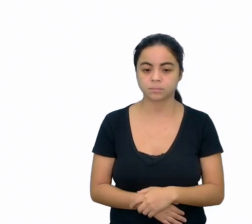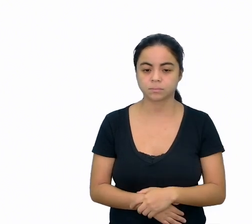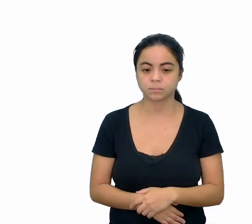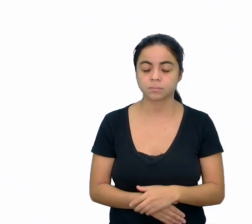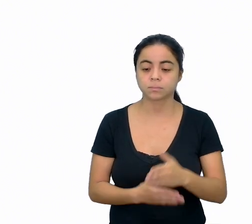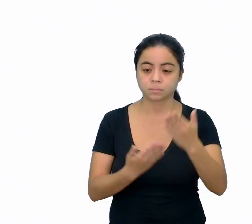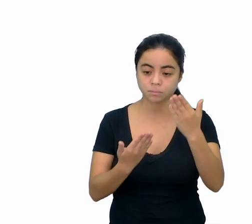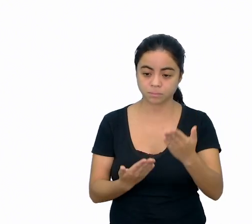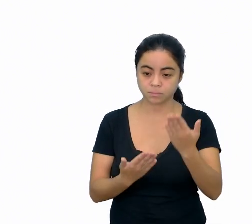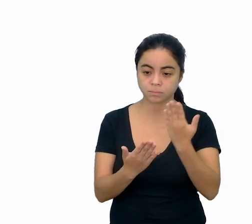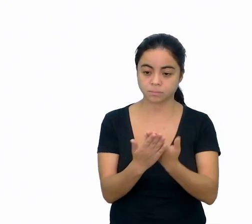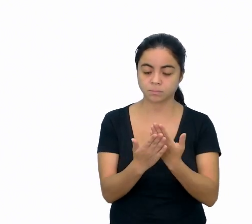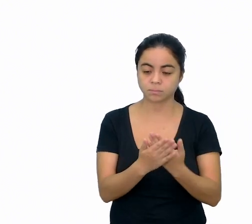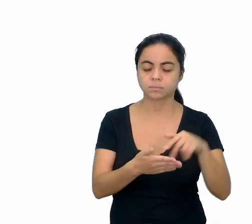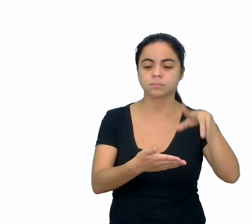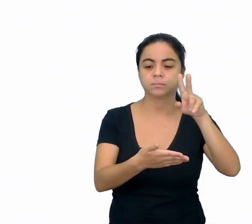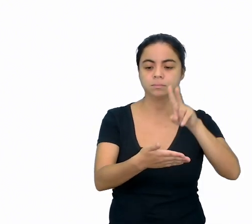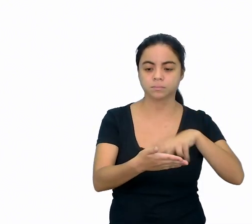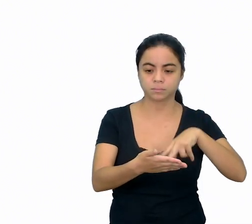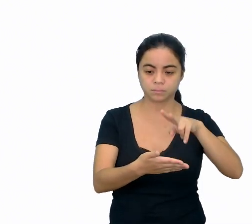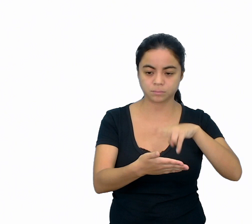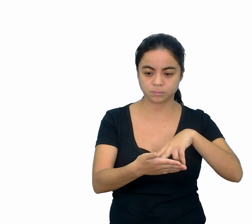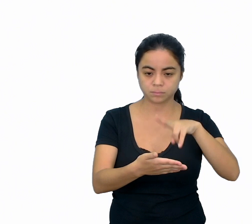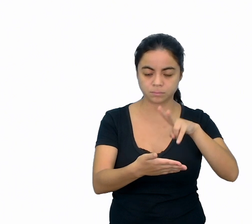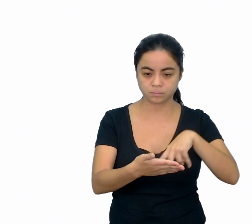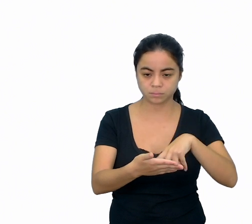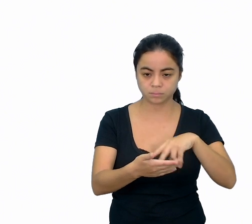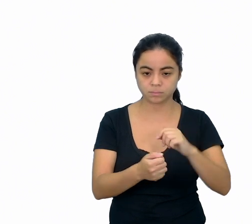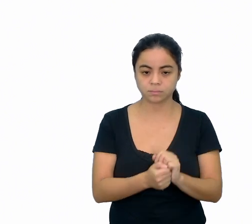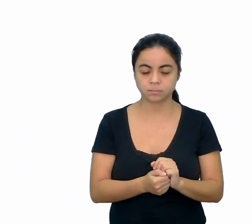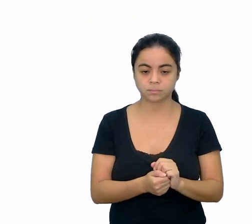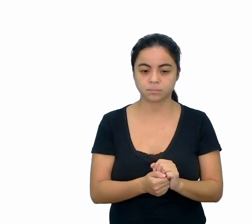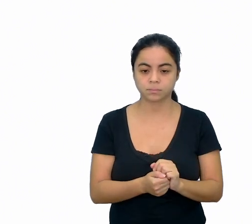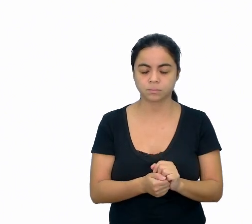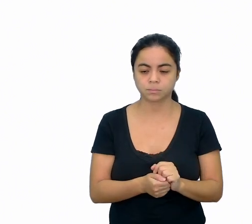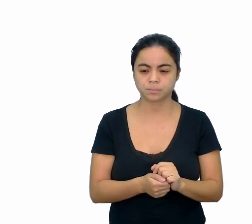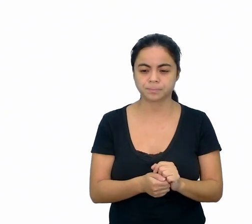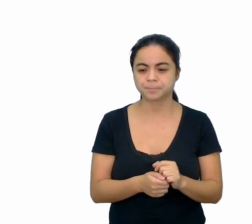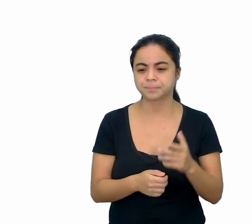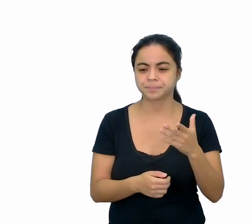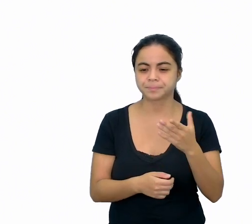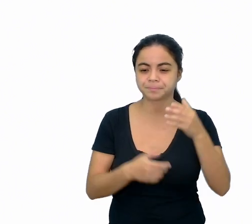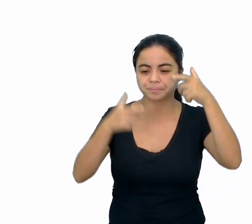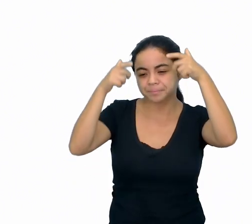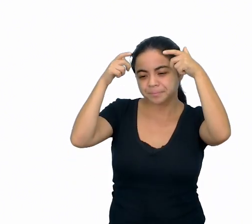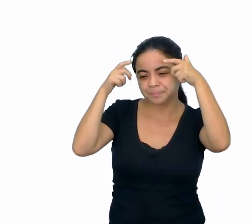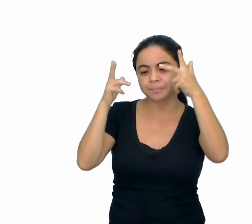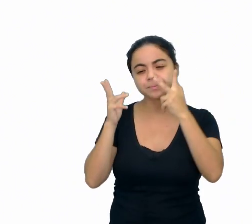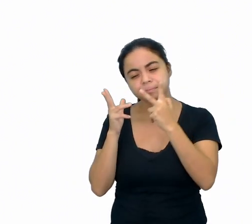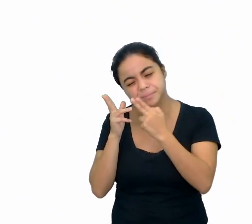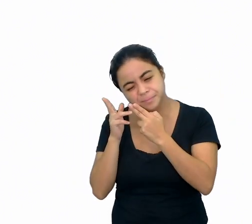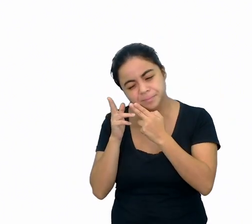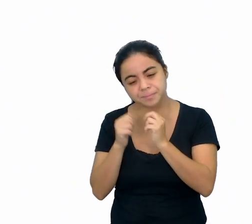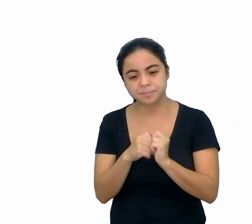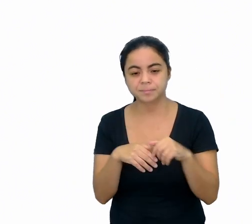você, professor, lerá a primeira parte da Bela Adormecida e proporá uma conversa sobre a